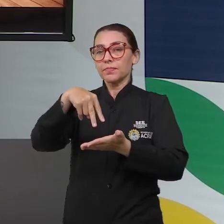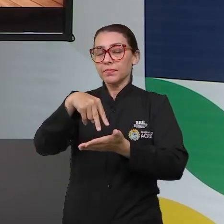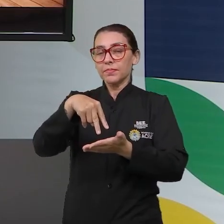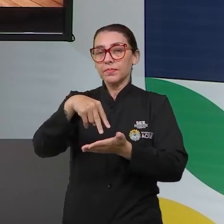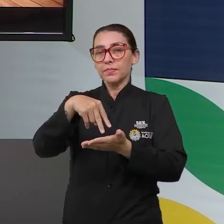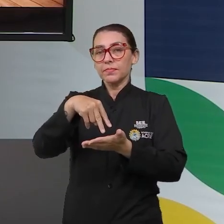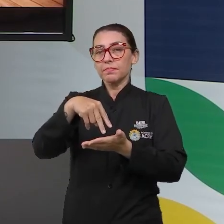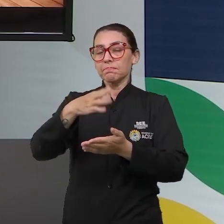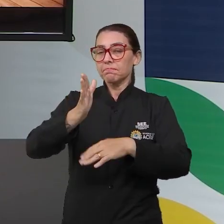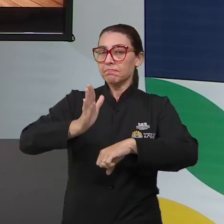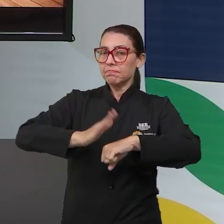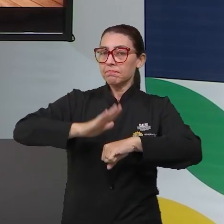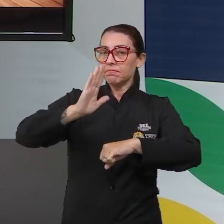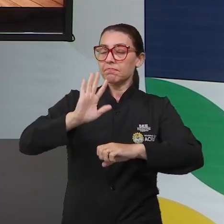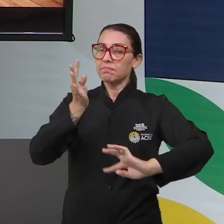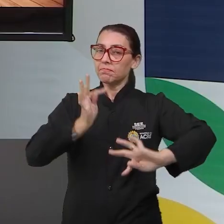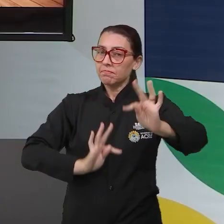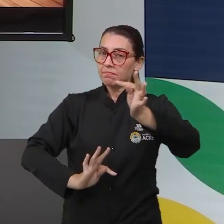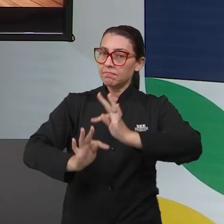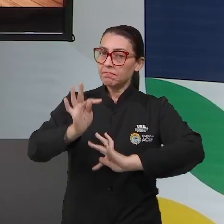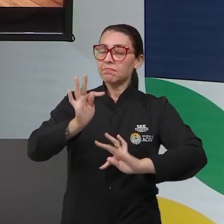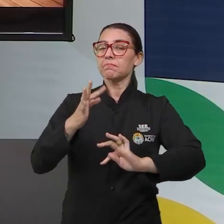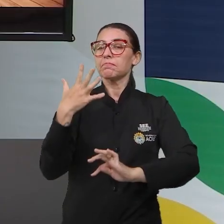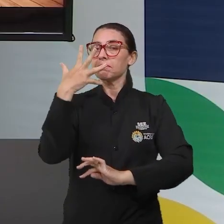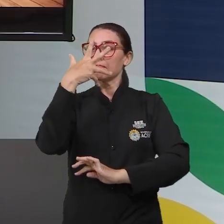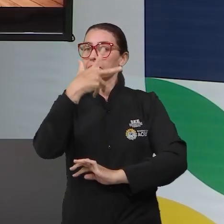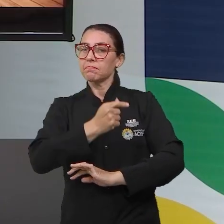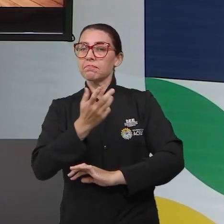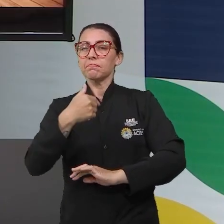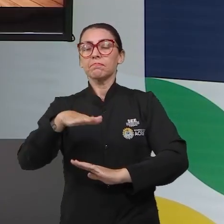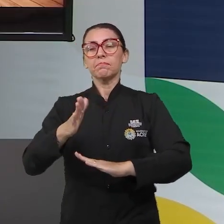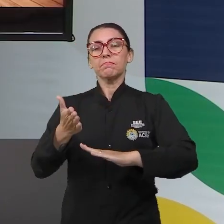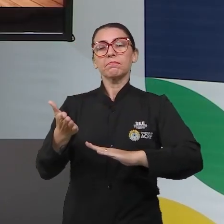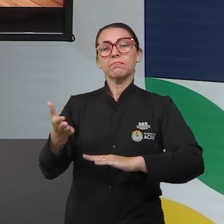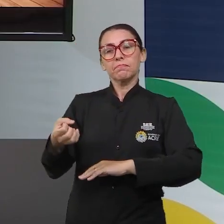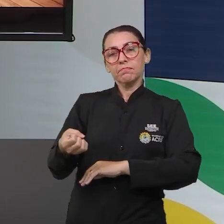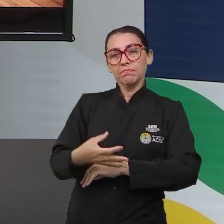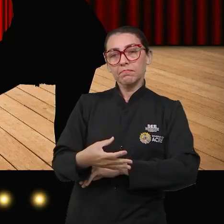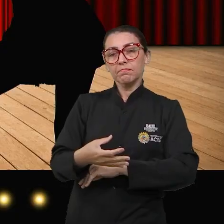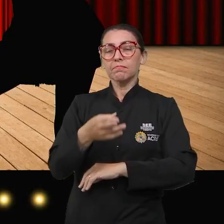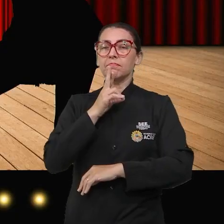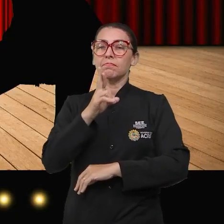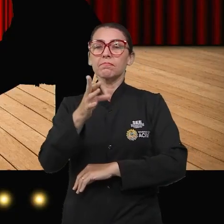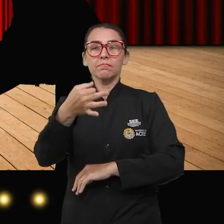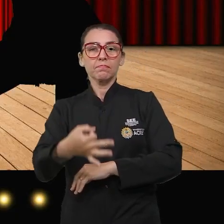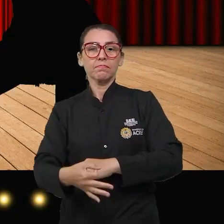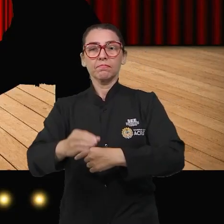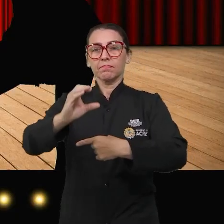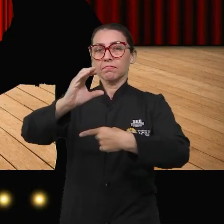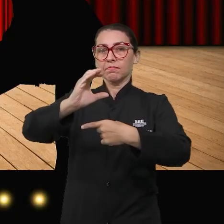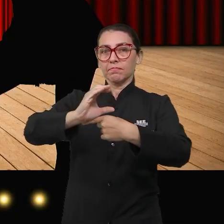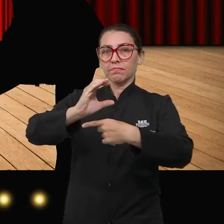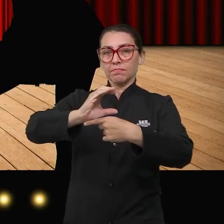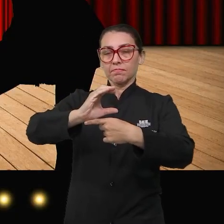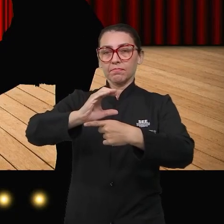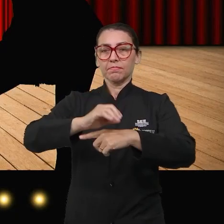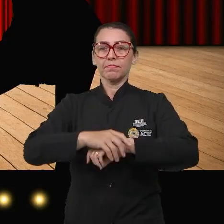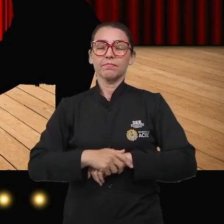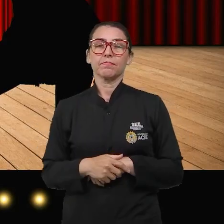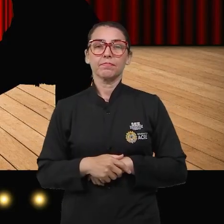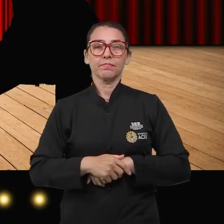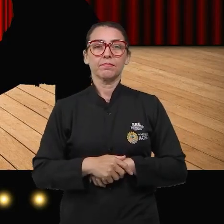seja mais tecnológica, mais bonita, mais moderna. Então, a resposta correta é a letra